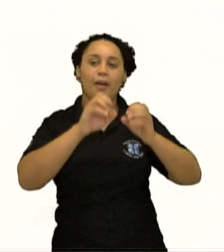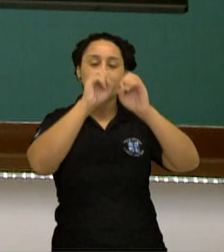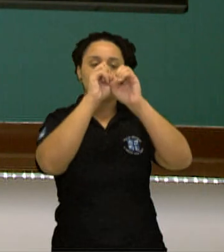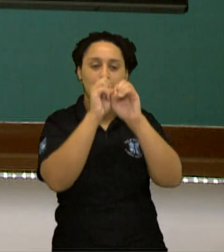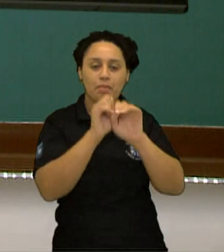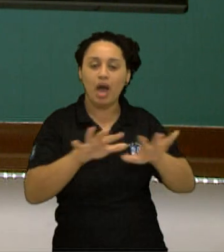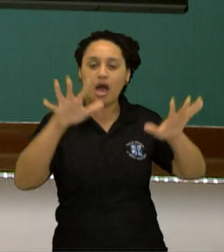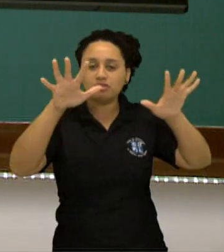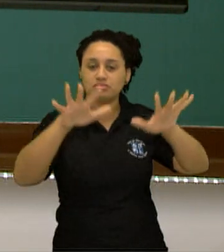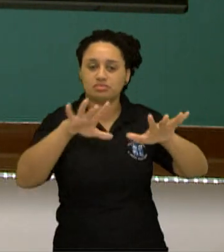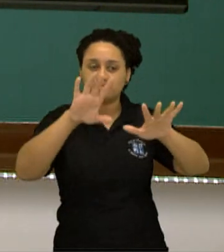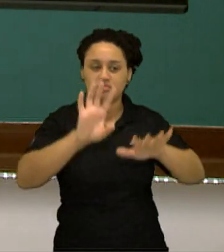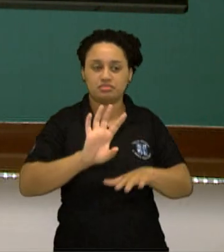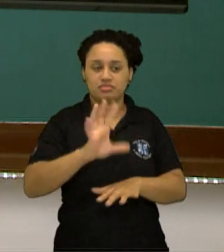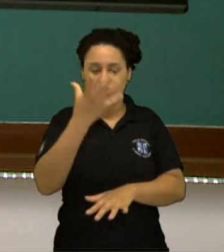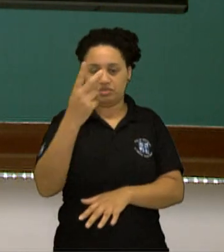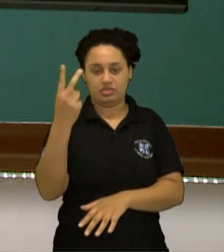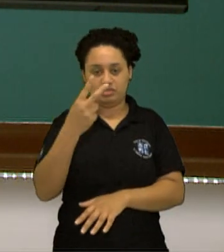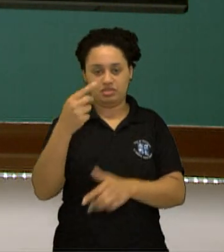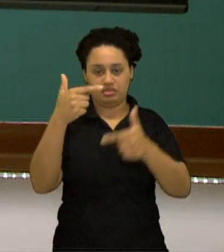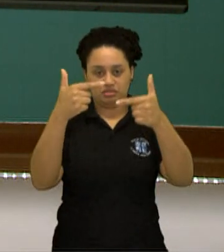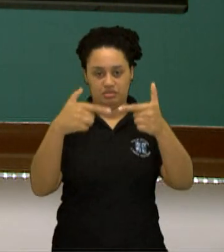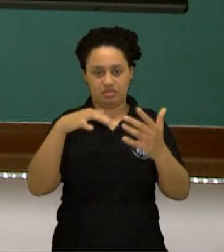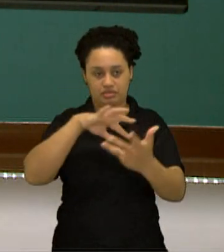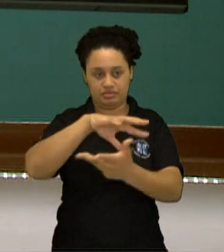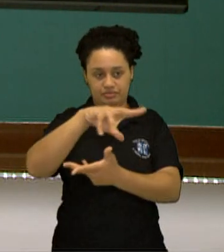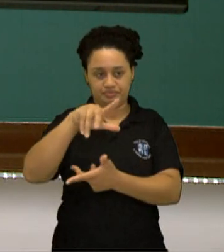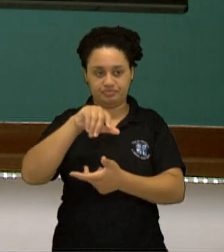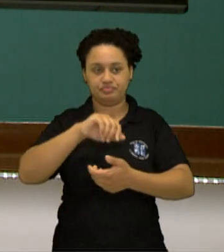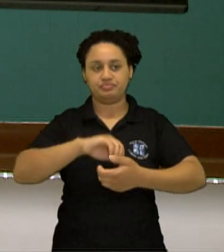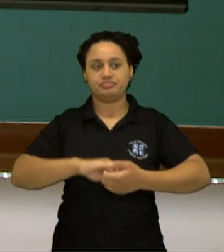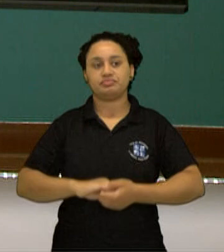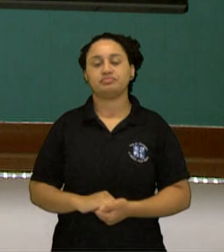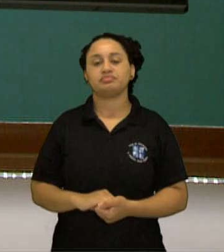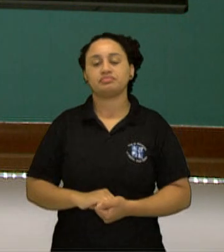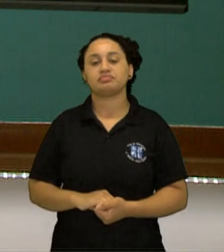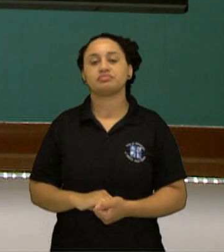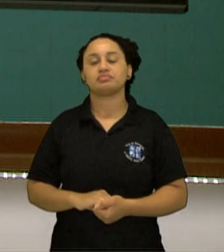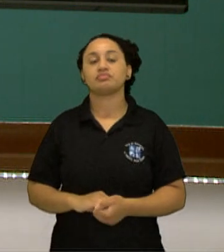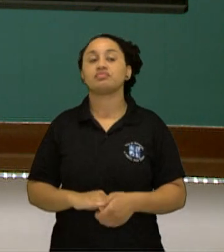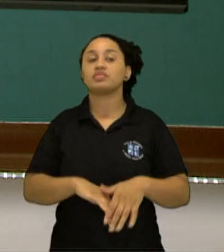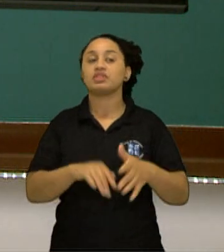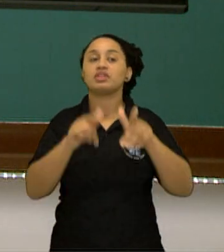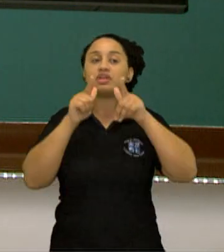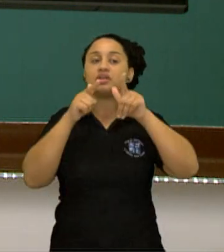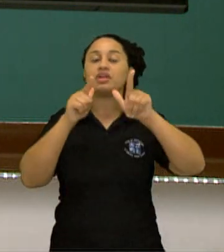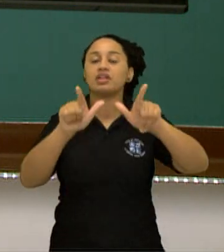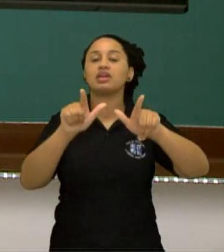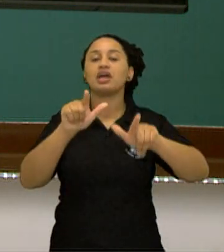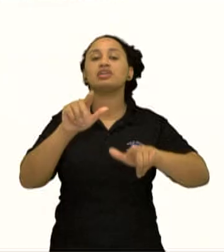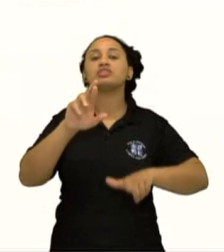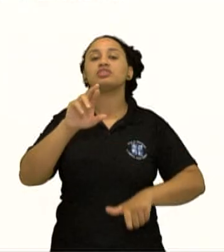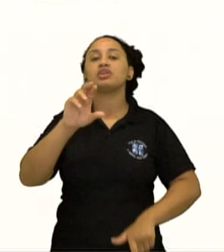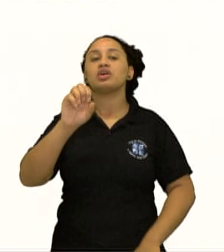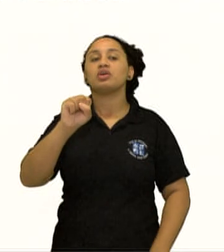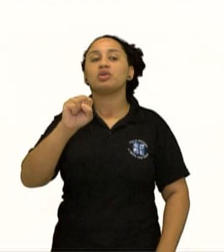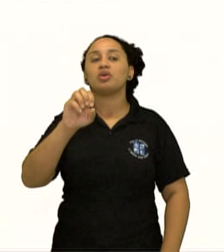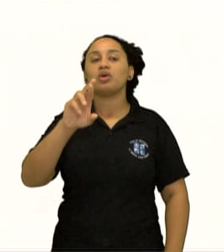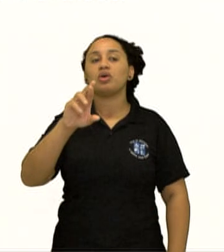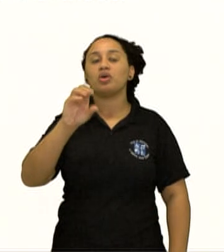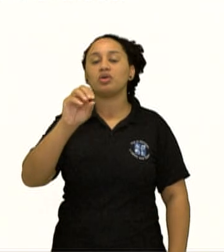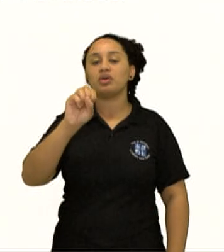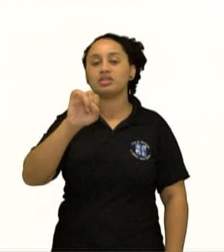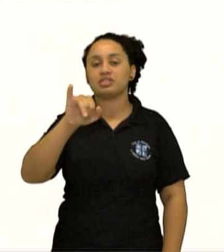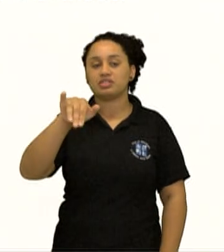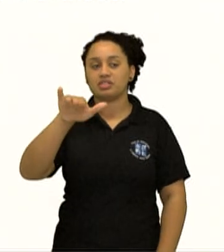inteiro, acontecido na Segunda Guerra Mundial. A linguagem rosiana, cercada por neologismos,